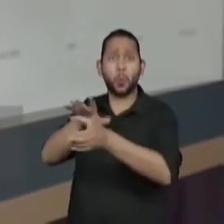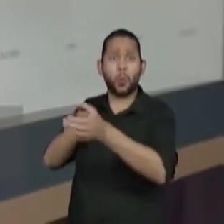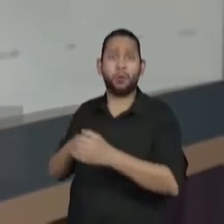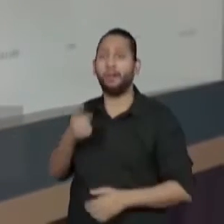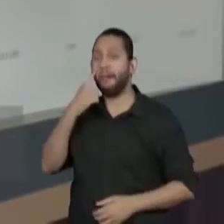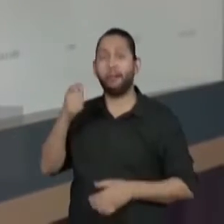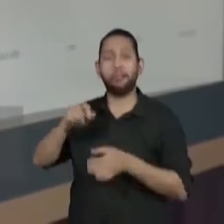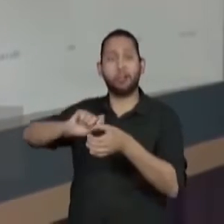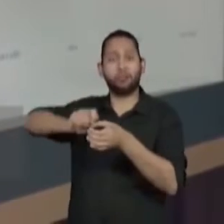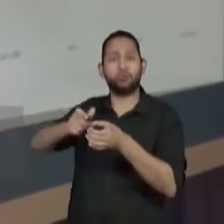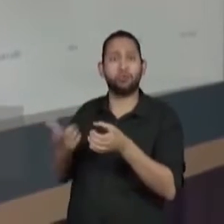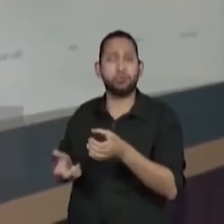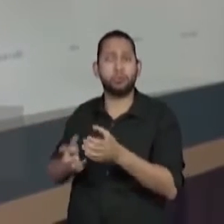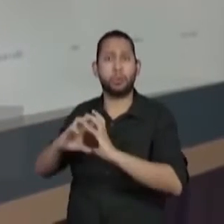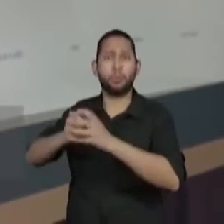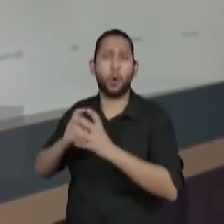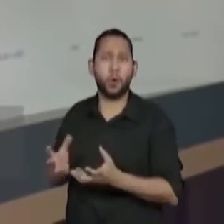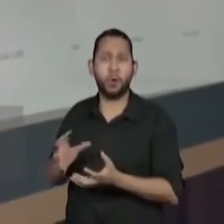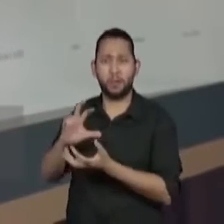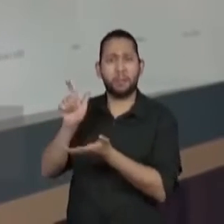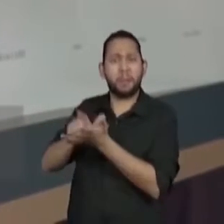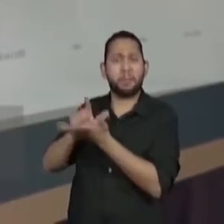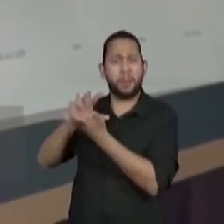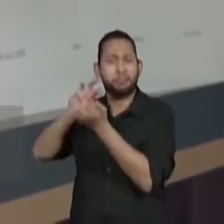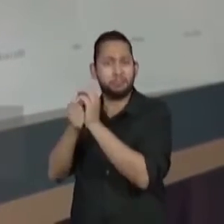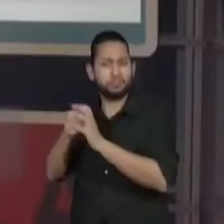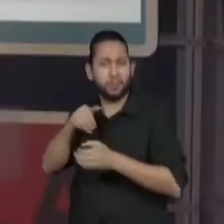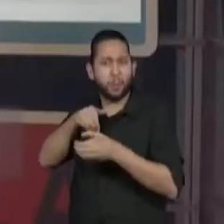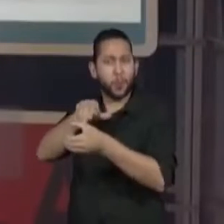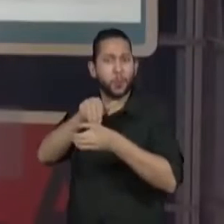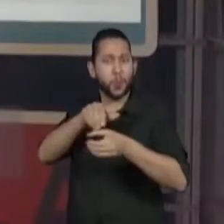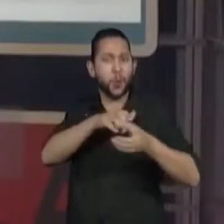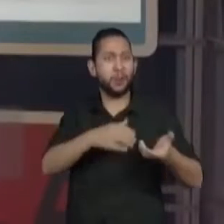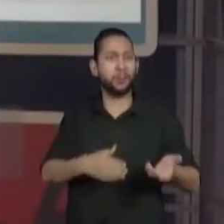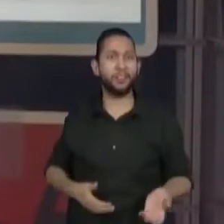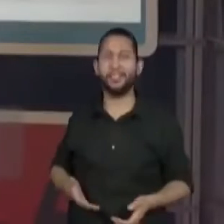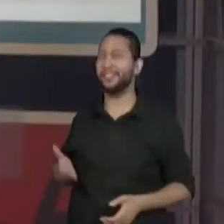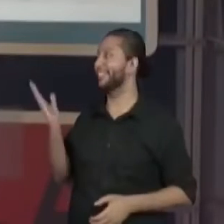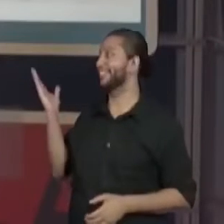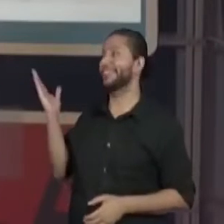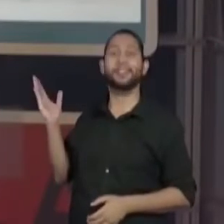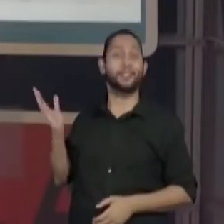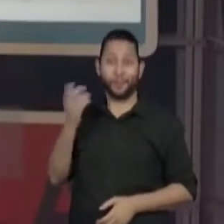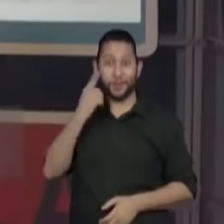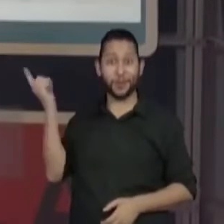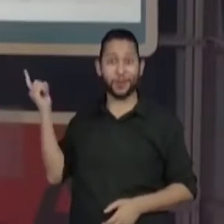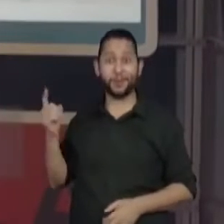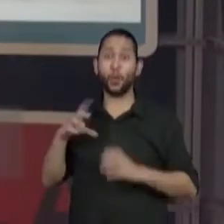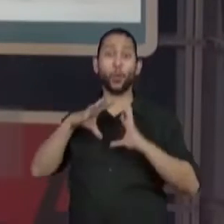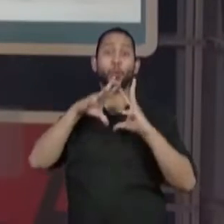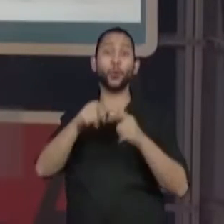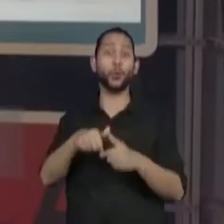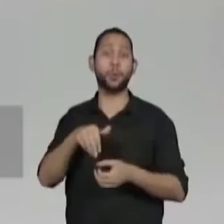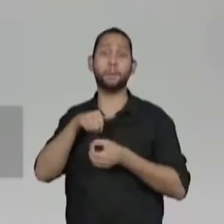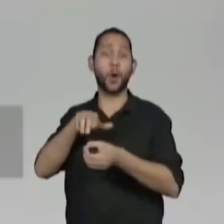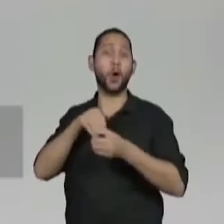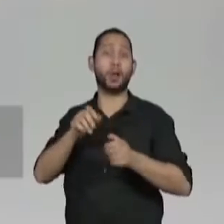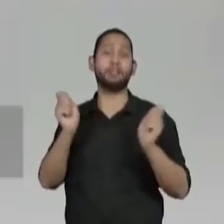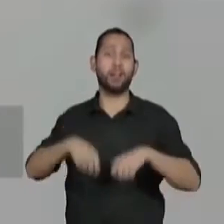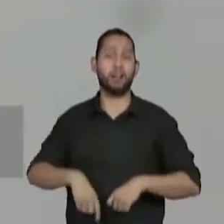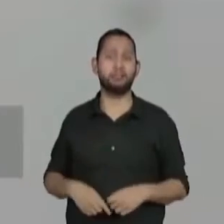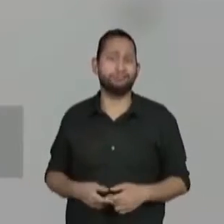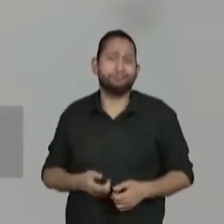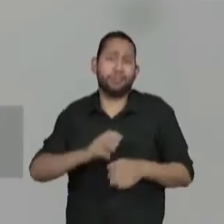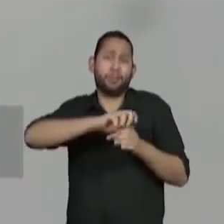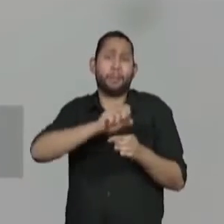tudo vira bola, né, Tudo Promara? vira bola. Inclusive aqui nós temos um quadro que ele tem bem esse nome, Tudo é Bola. Desde uma tampinha,